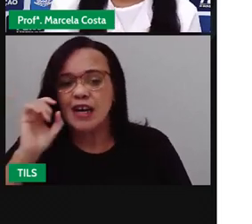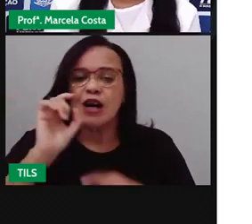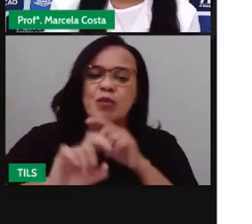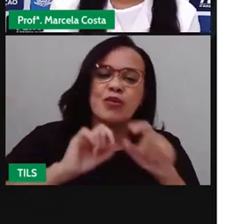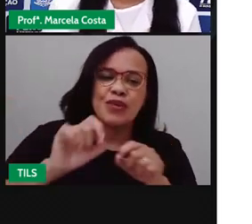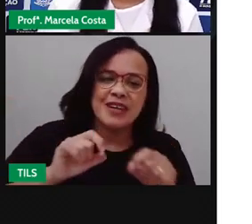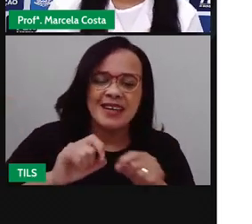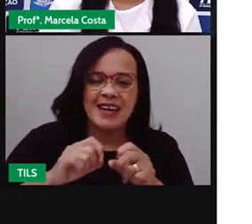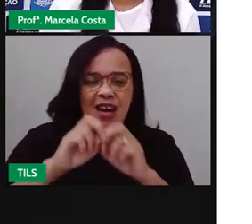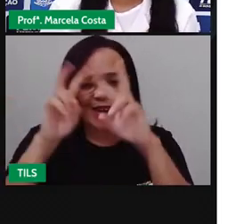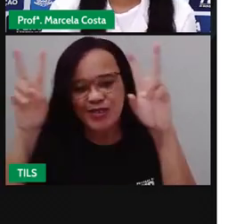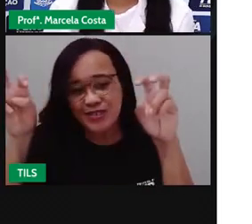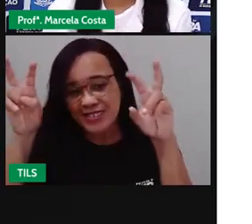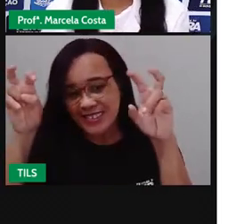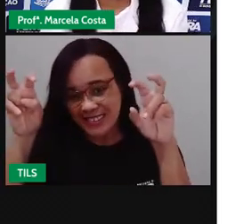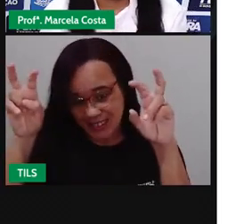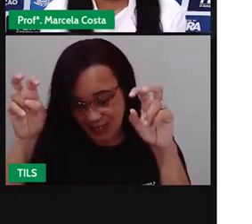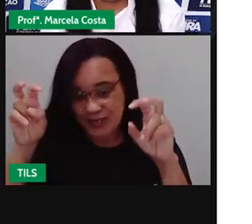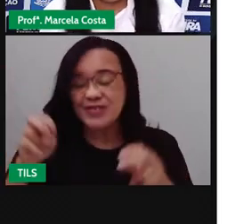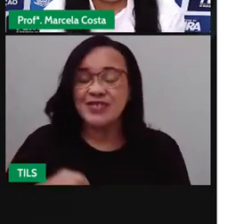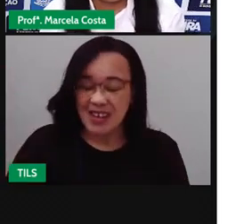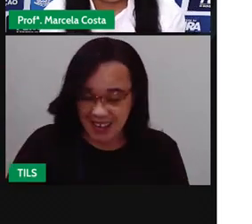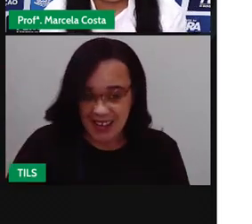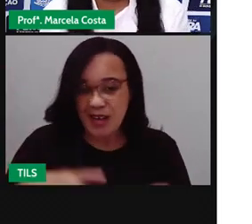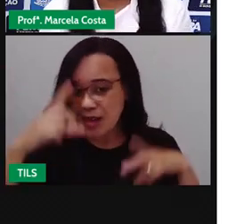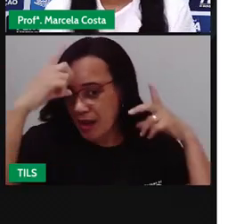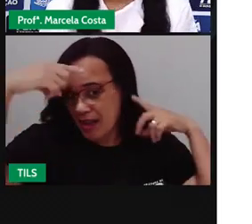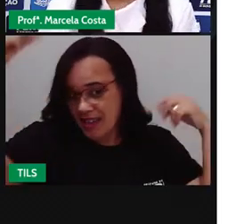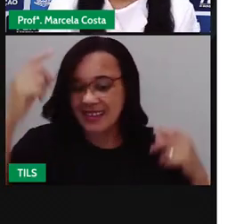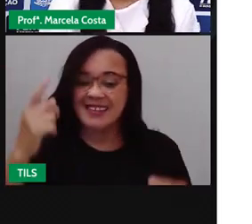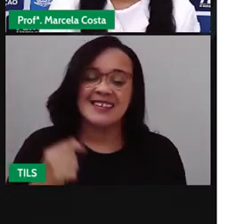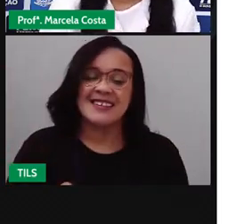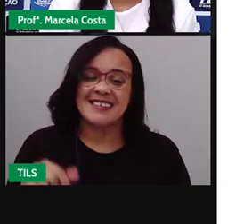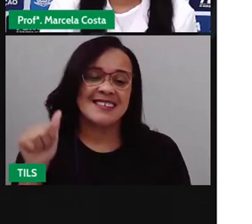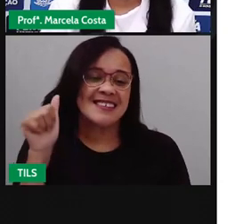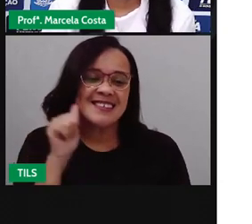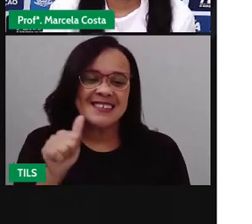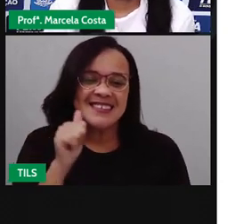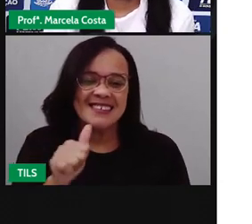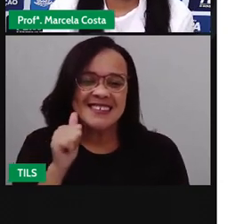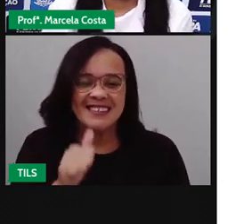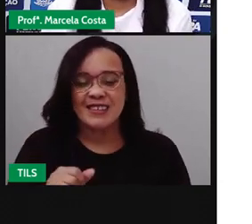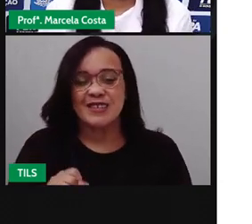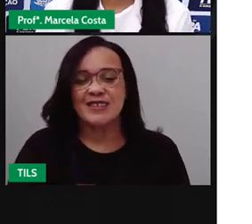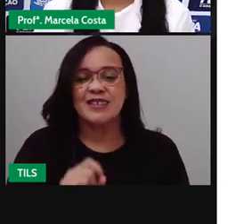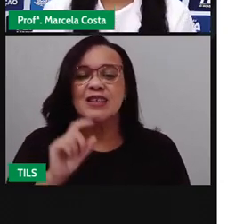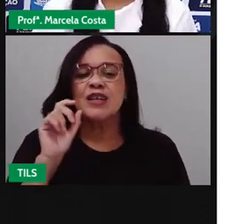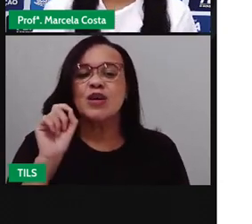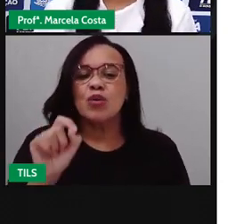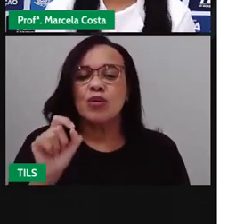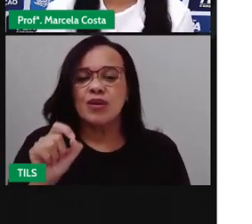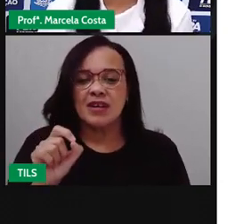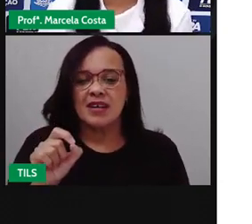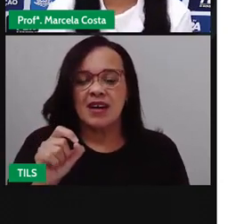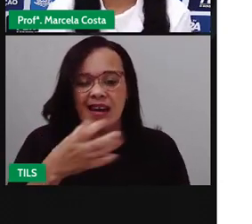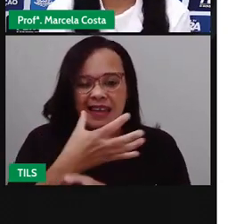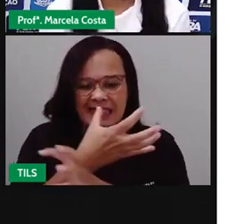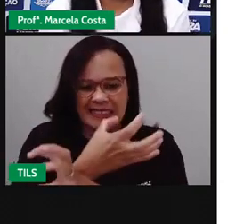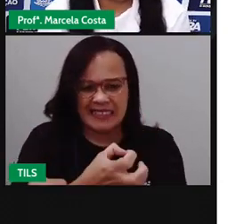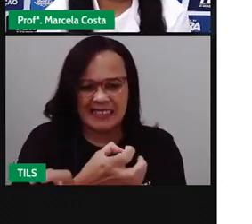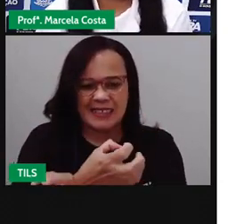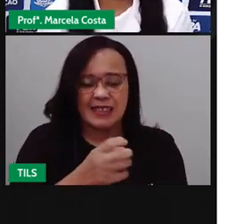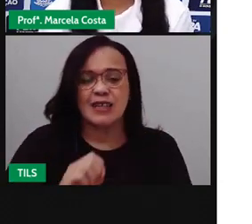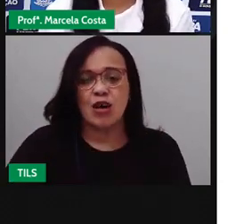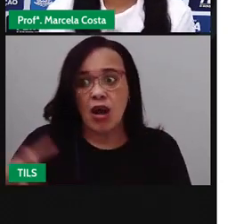esse título de Princesa do Sertão. E sabia que quem deu esse apelido para a nossa cidade foi